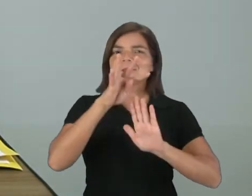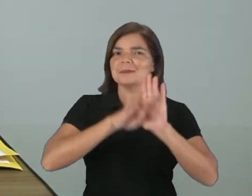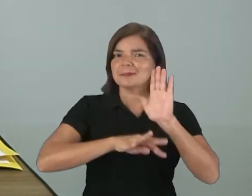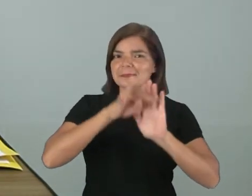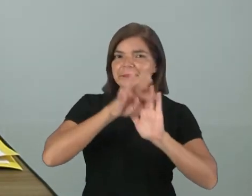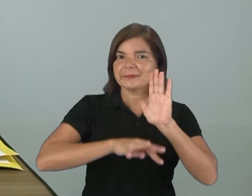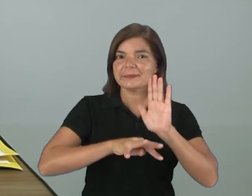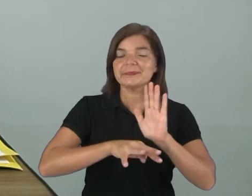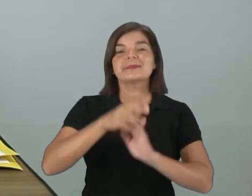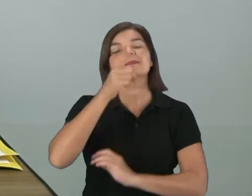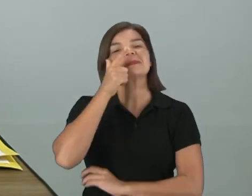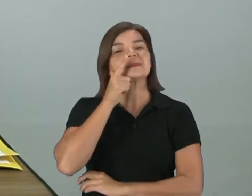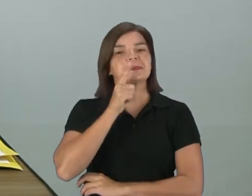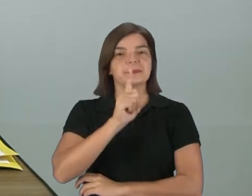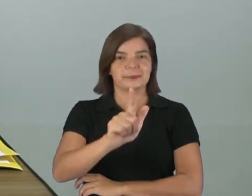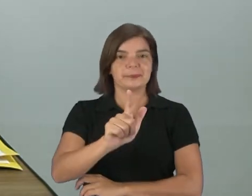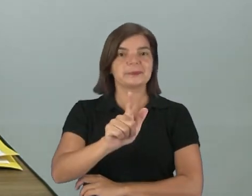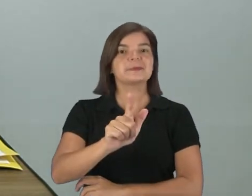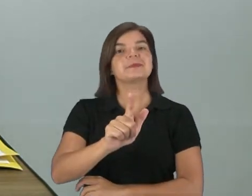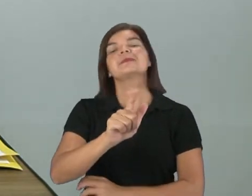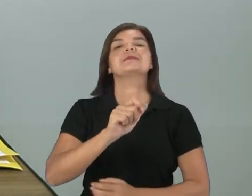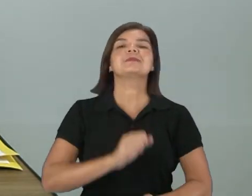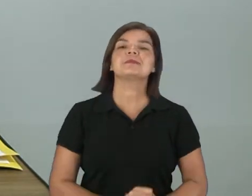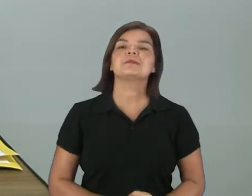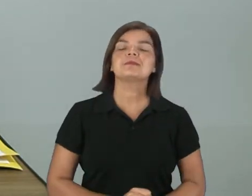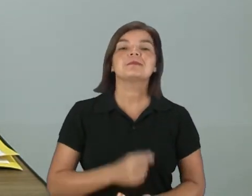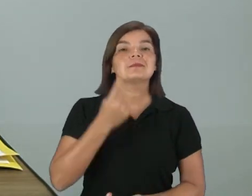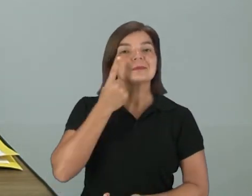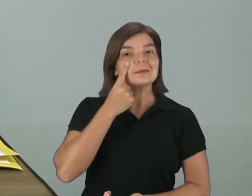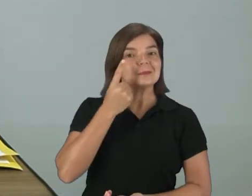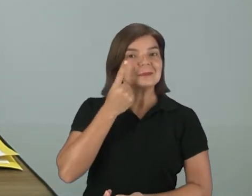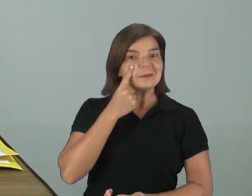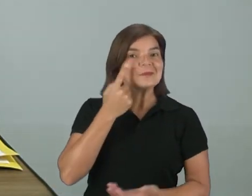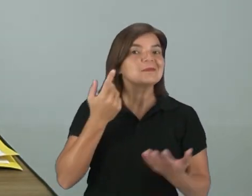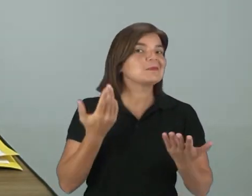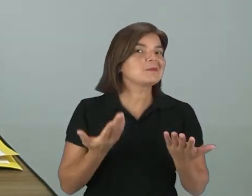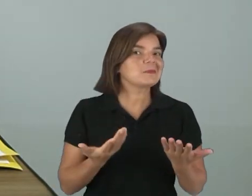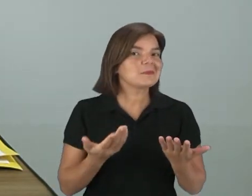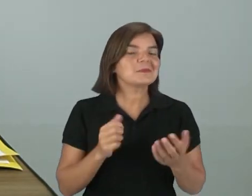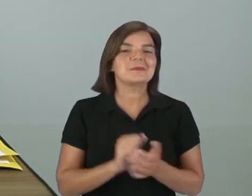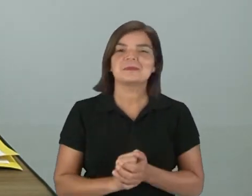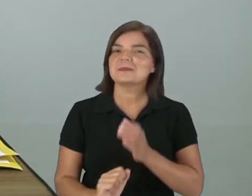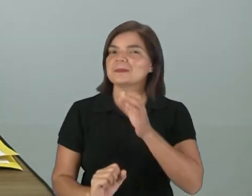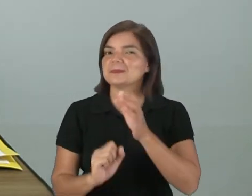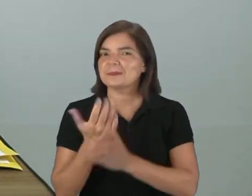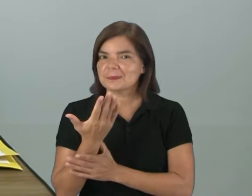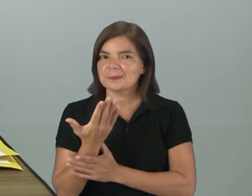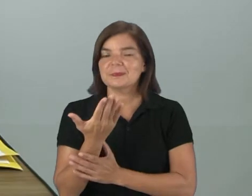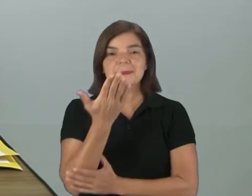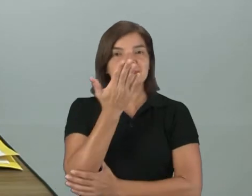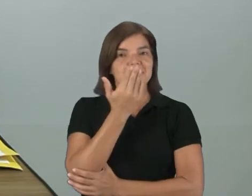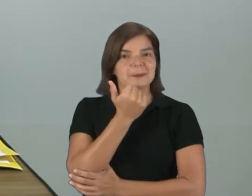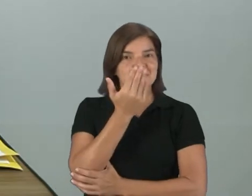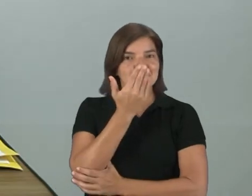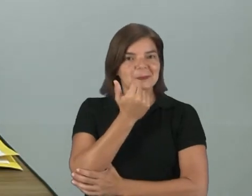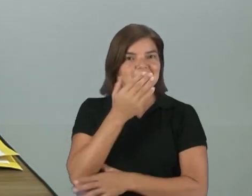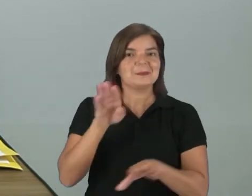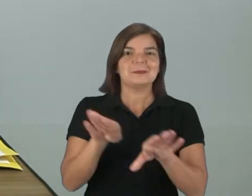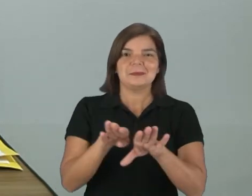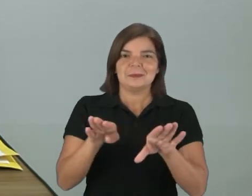texto, conseguimos, né, descobrir aí o que acontece com os alimentos lá